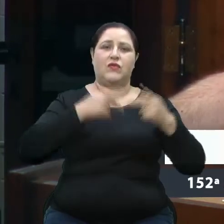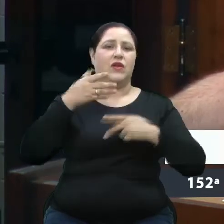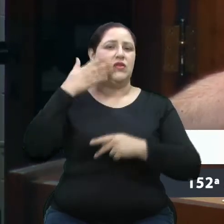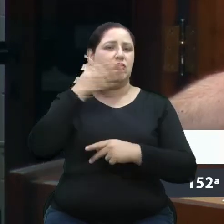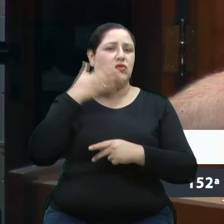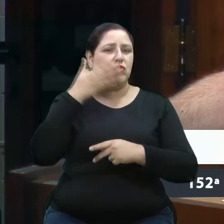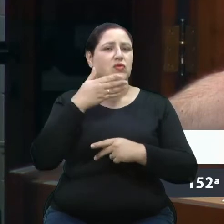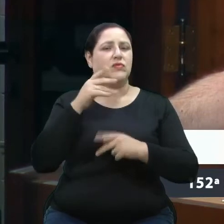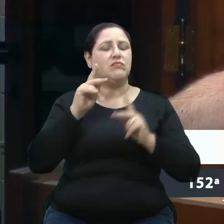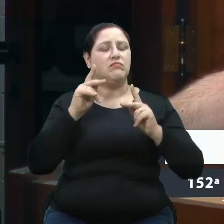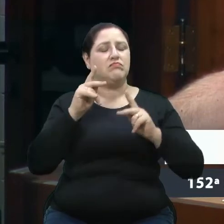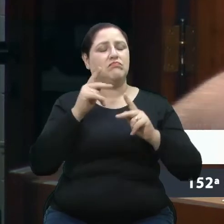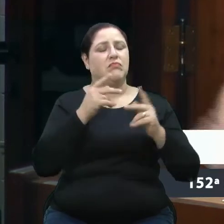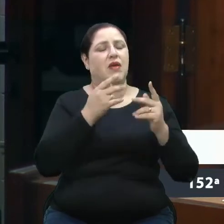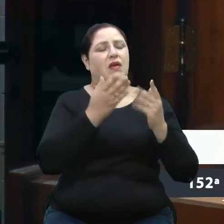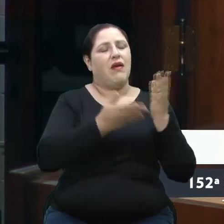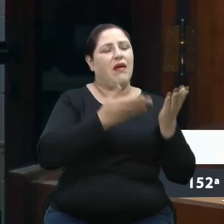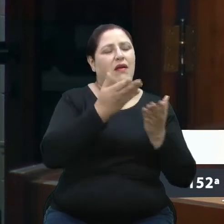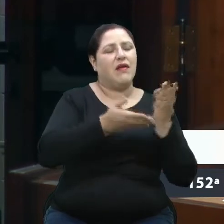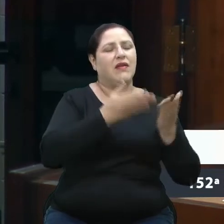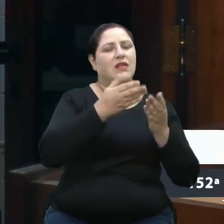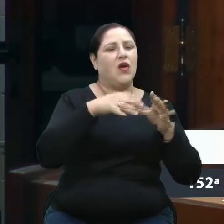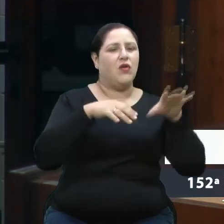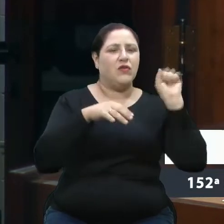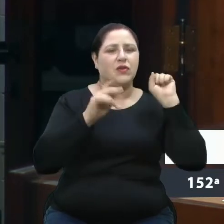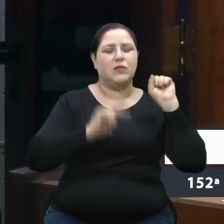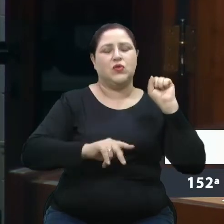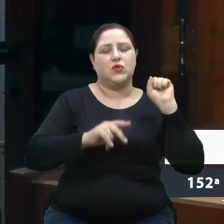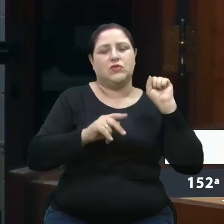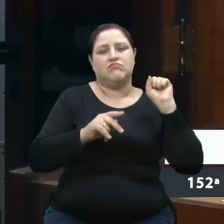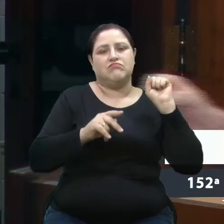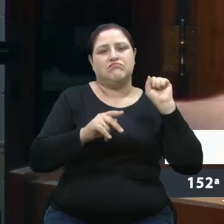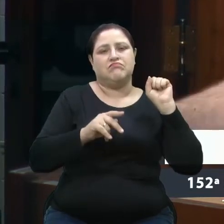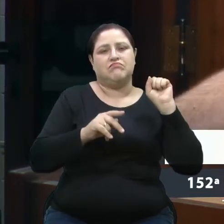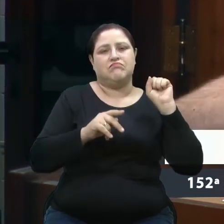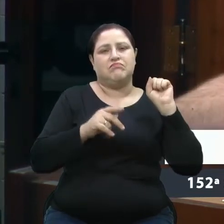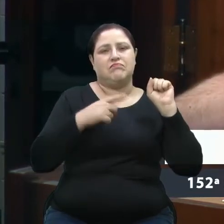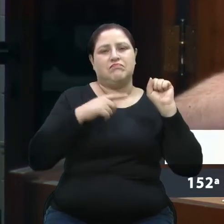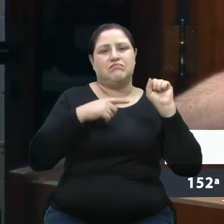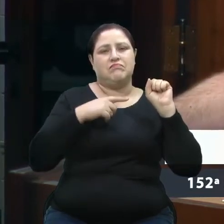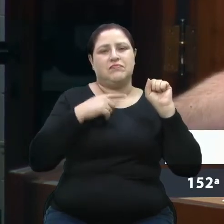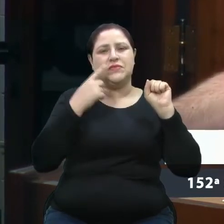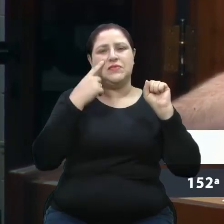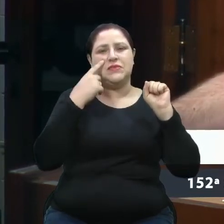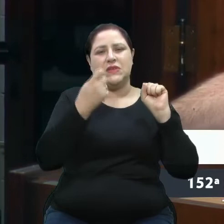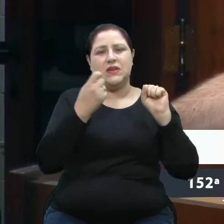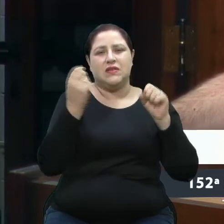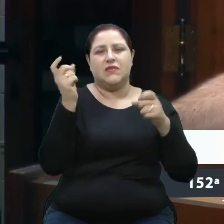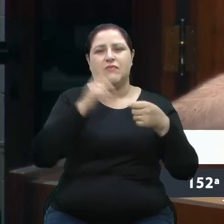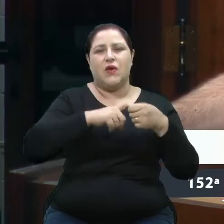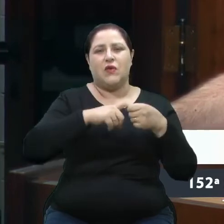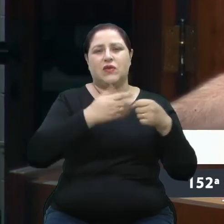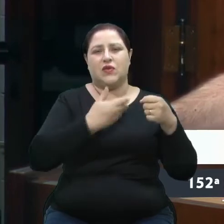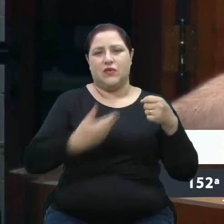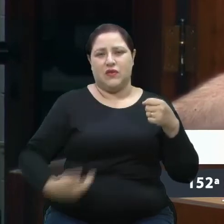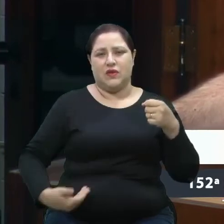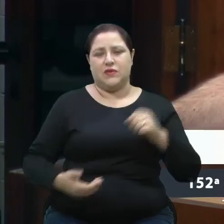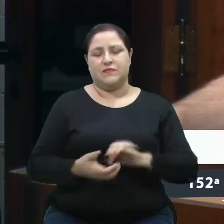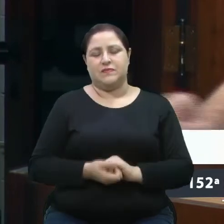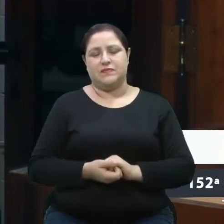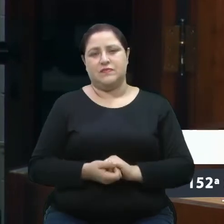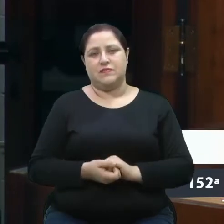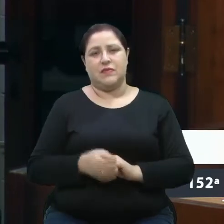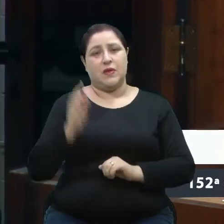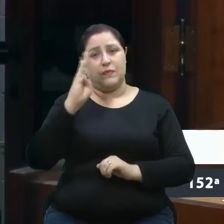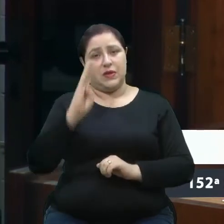ouvidos despreparados com o único objetivo de conseguir votos e voltar ao poder. O Brasil já viveu tempos muito difíceis